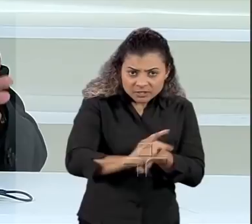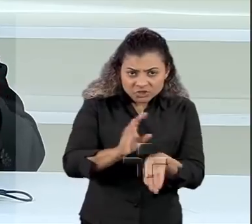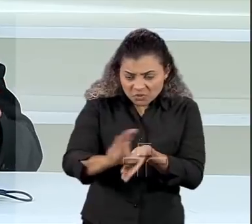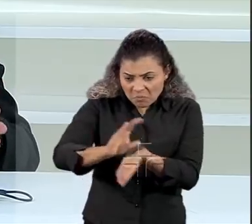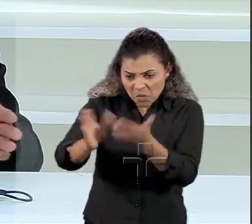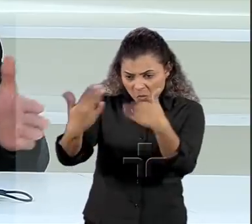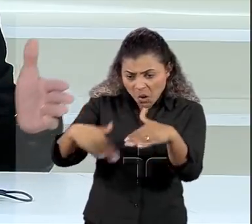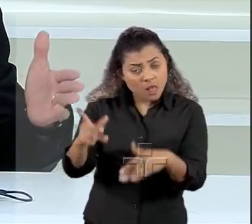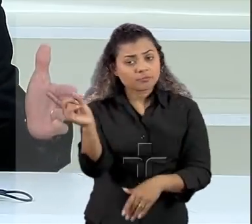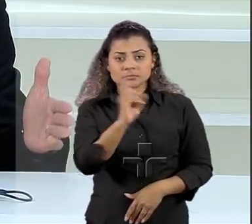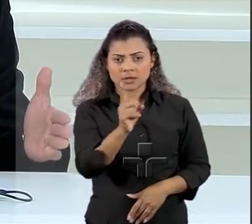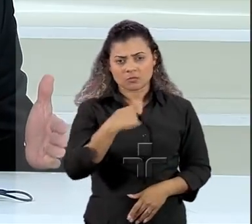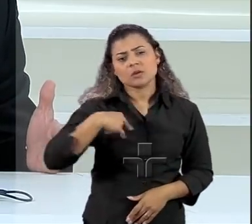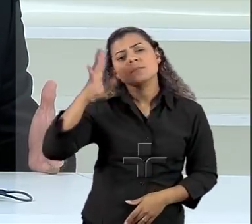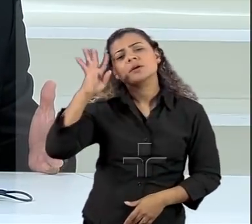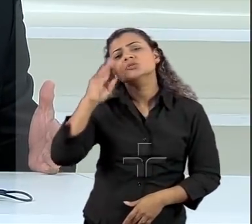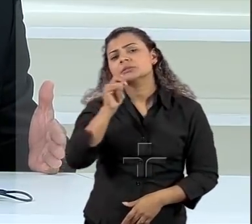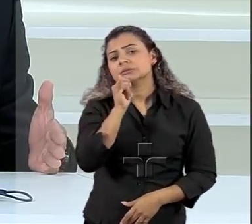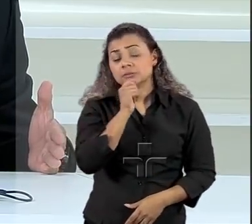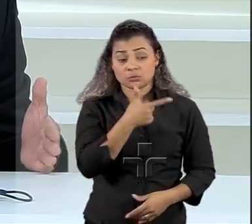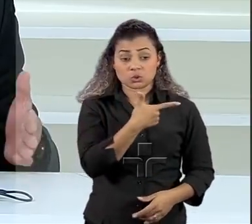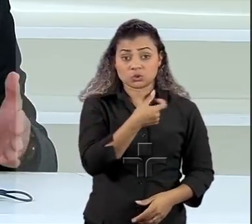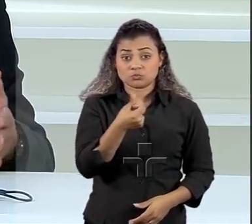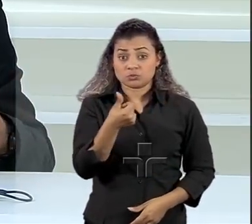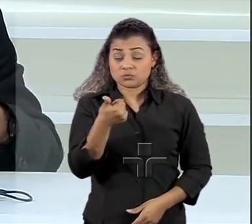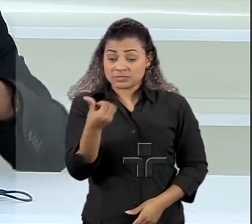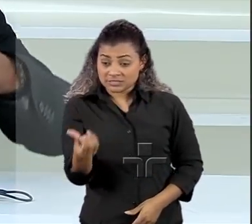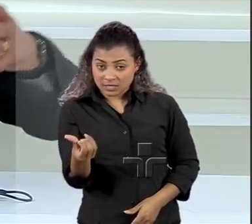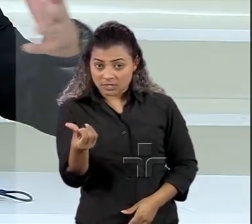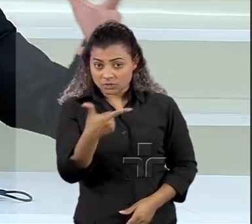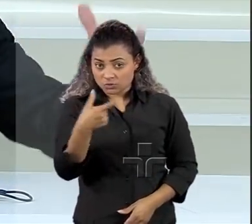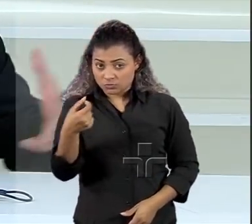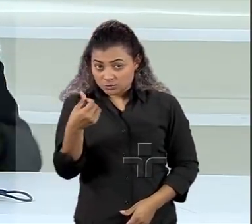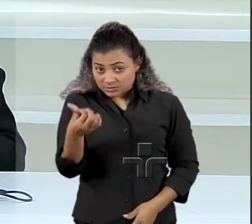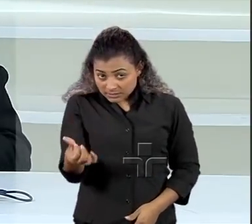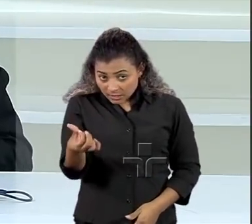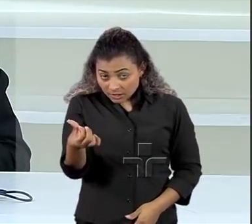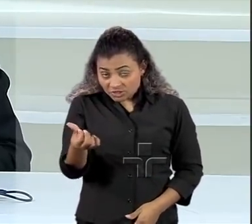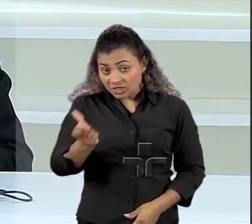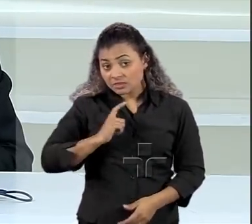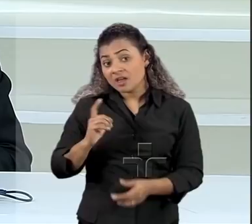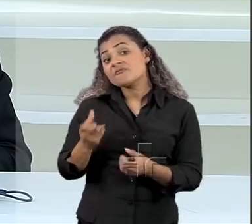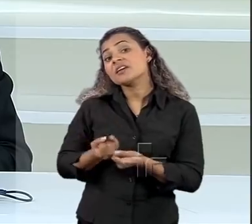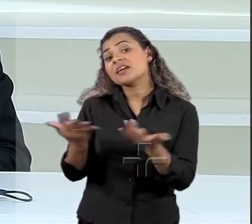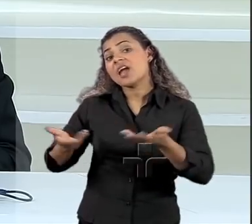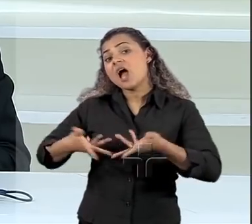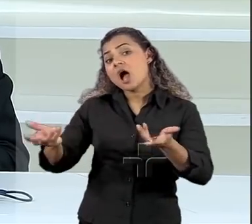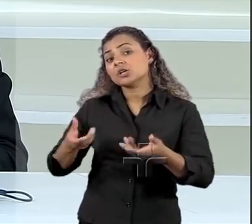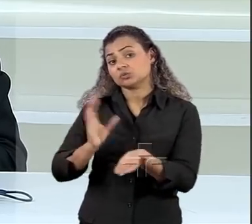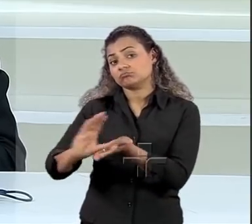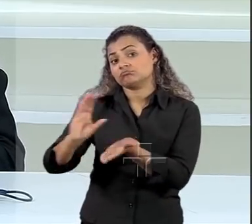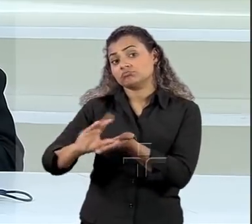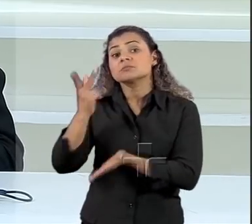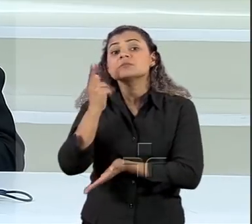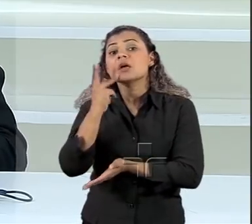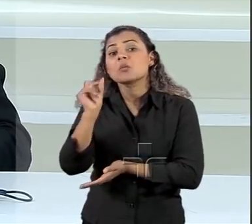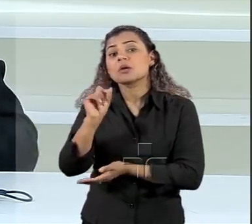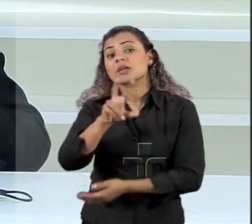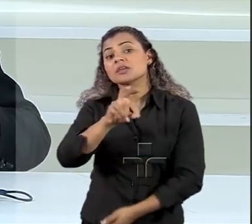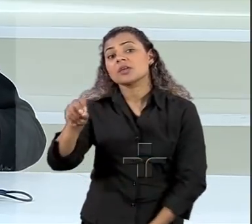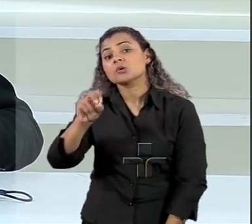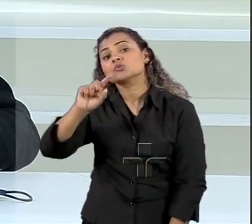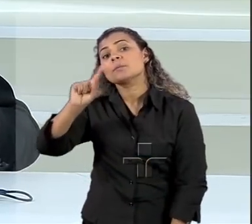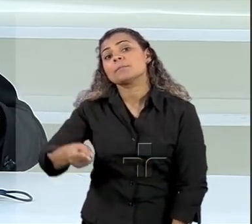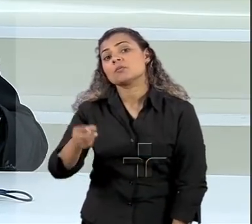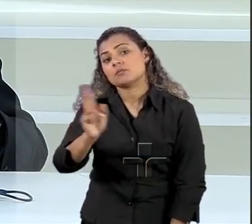vocês terem ideia de um número, em 2006, o gasto total de saúde no Ceará estava na ordem de 500 milhões de reais,